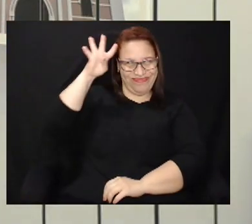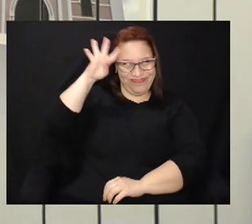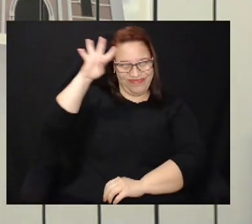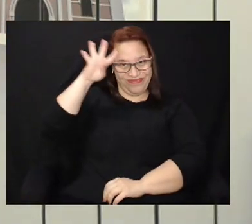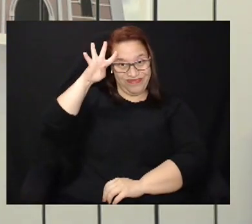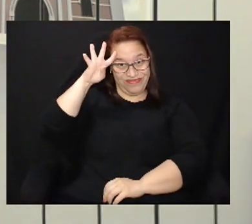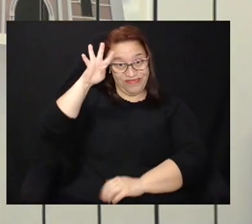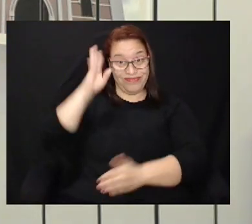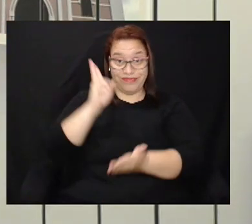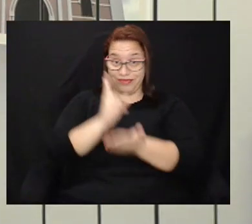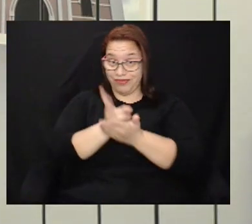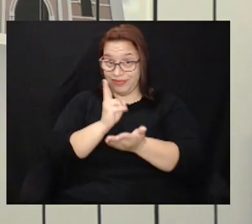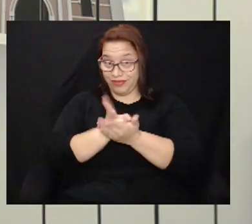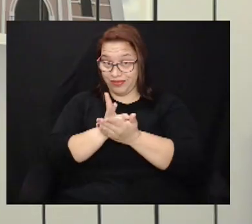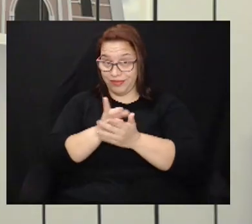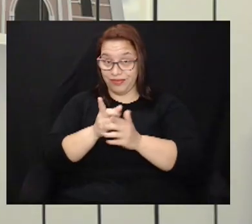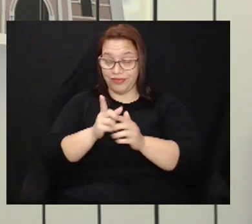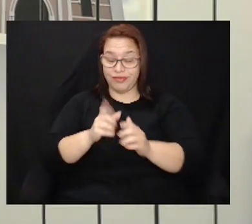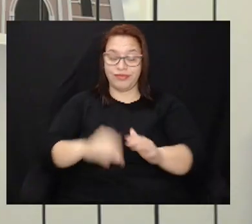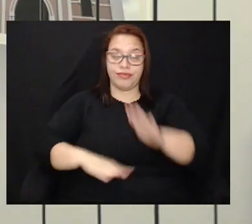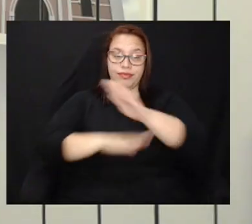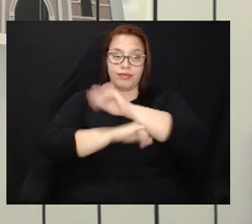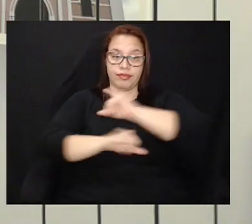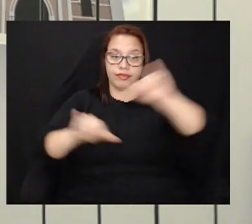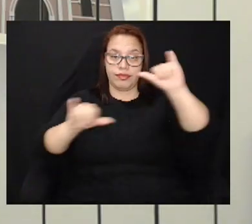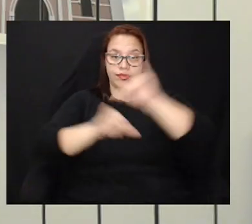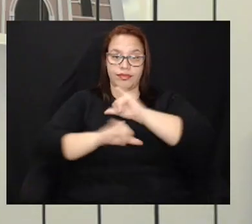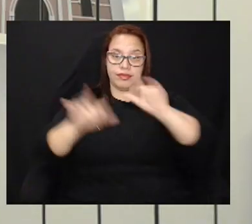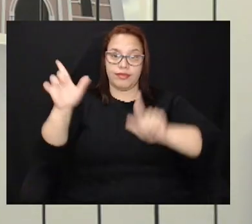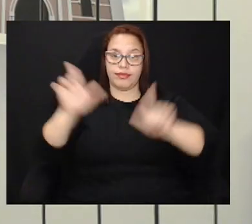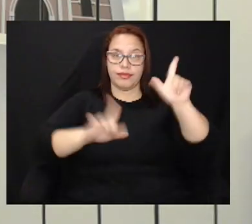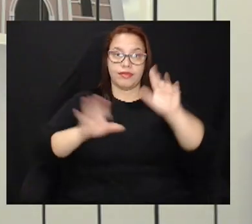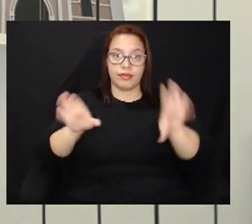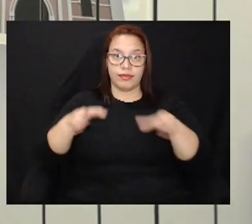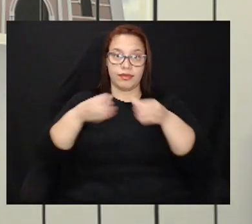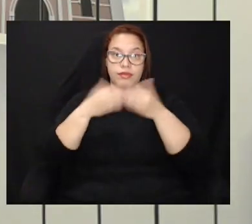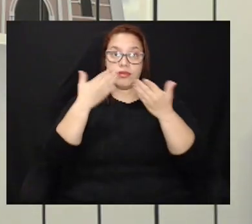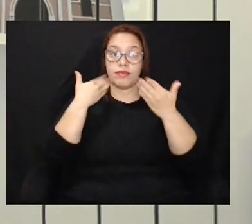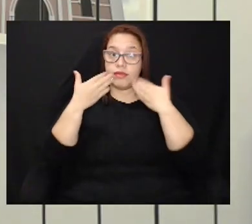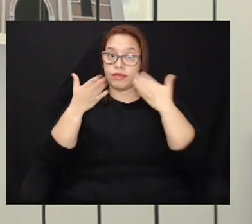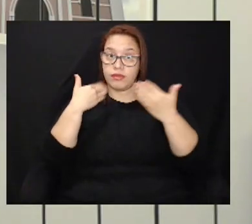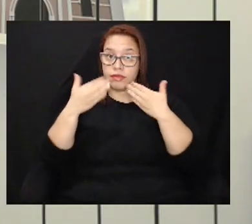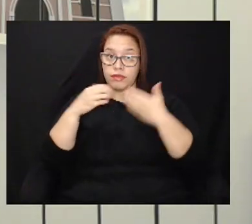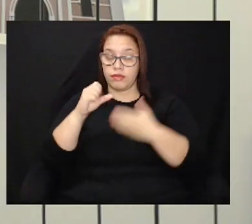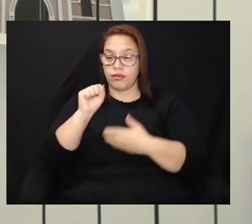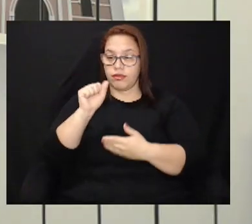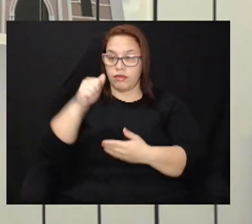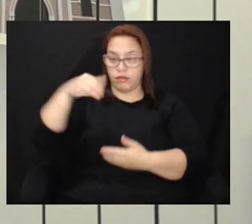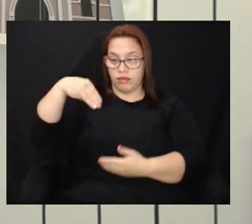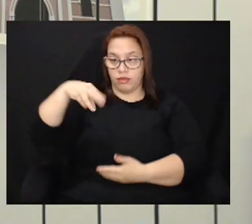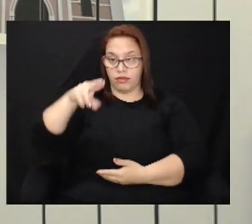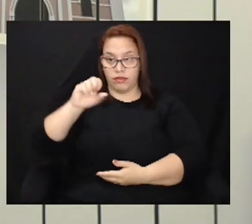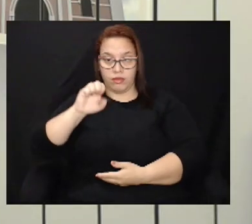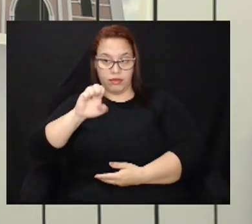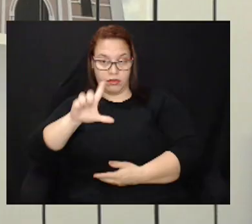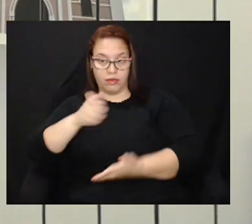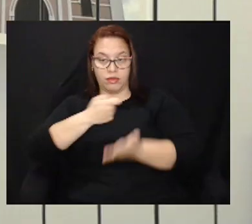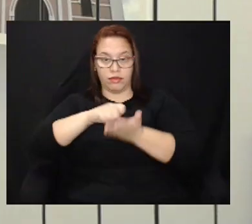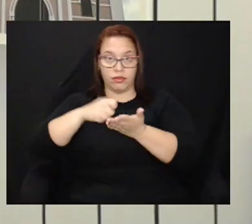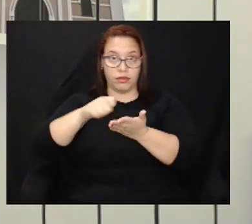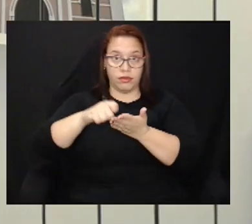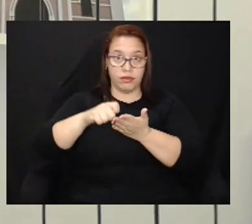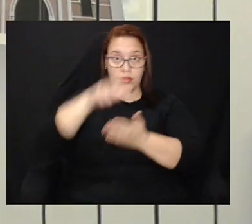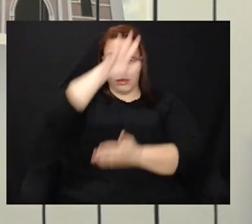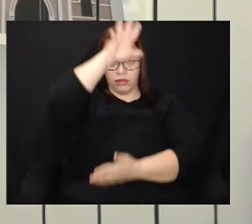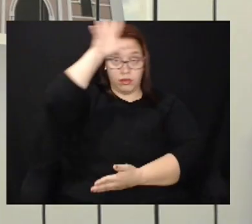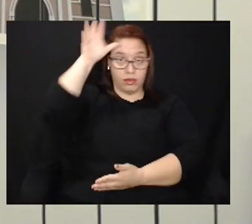aqui com o Jornal Câmara Notícia, porque a nossa equipe conversou com o Samuel Hanan, ele que é autor do livro Amazônia